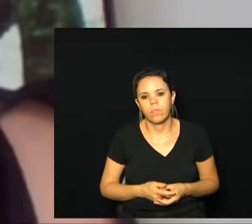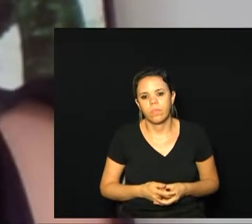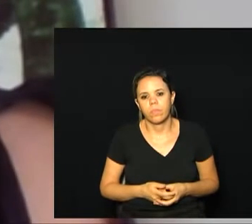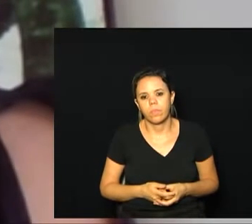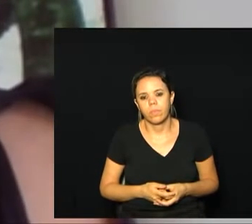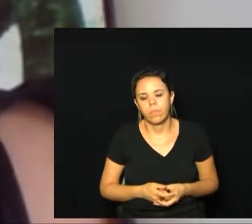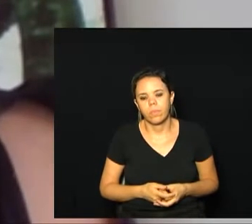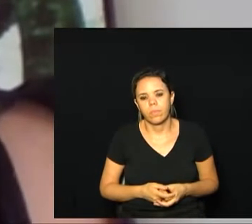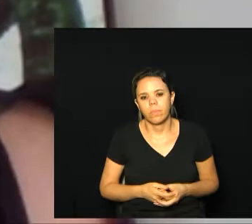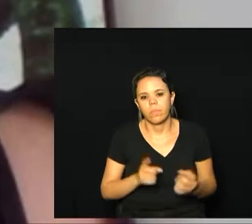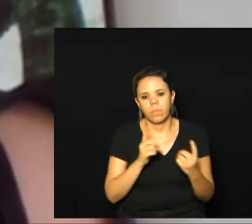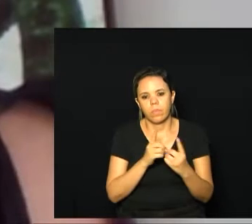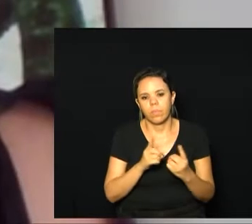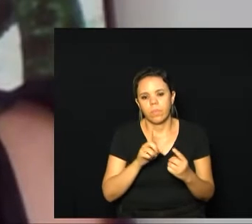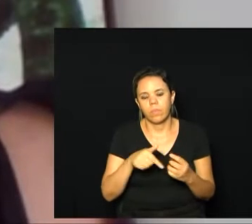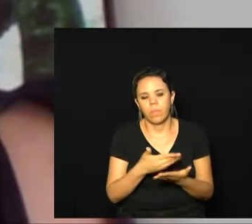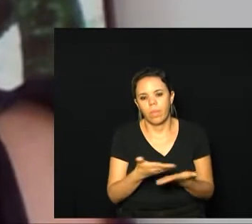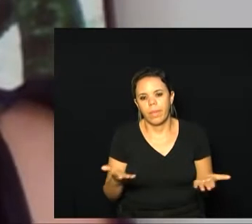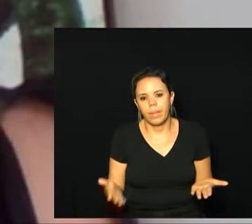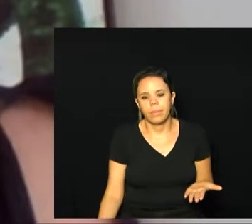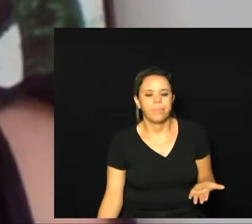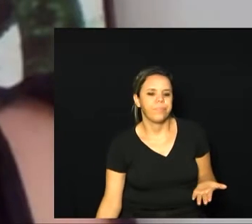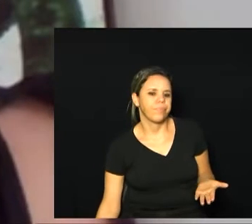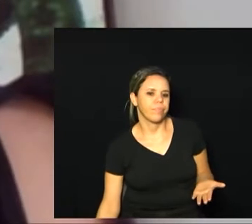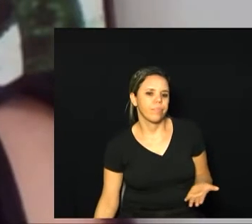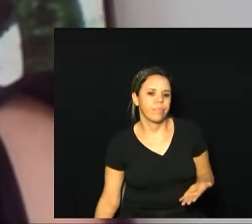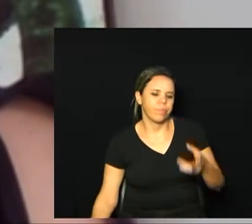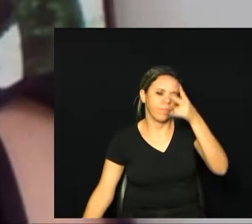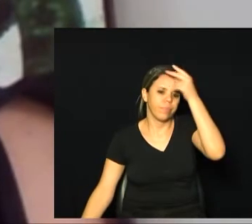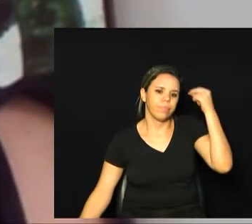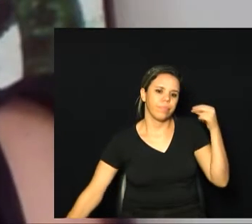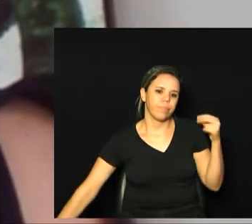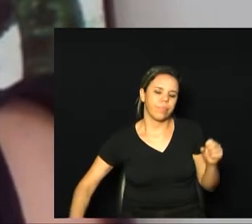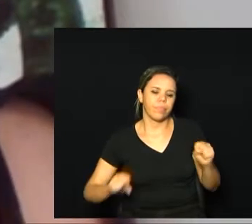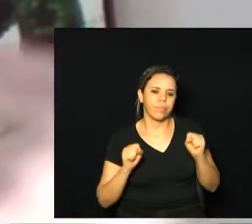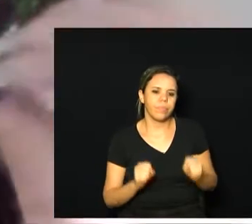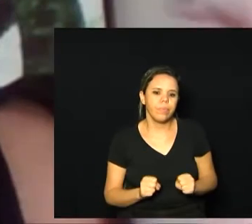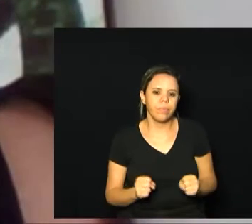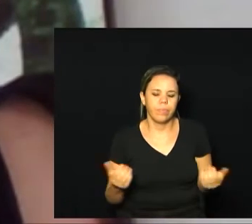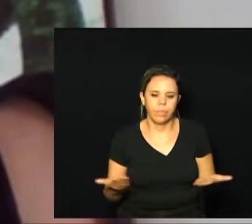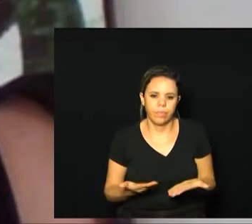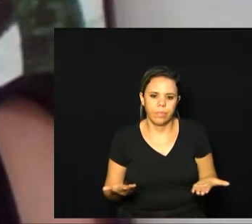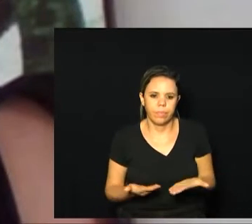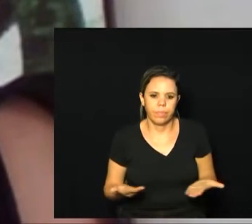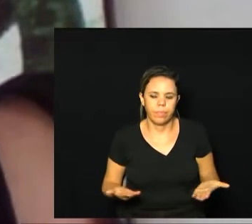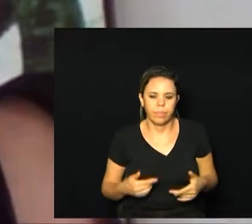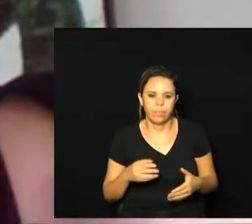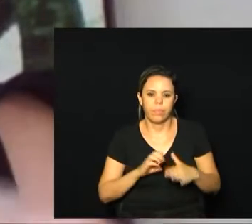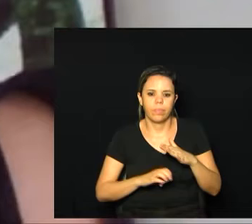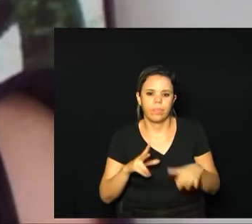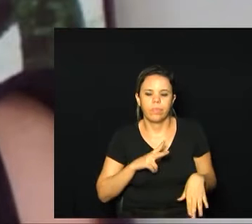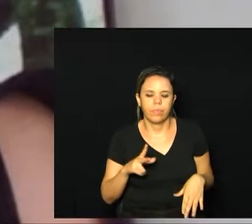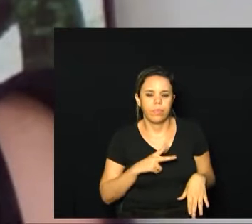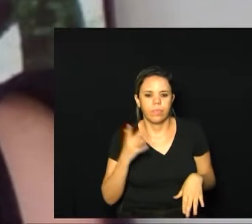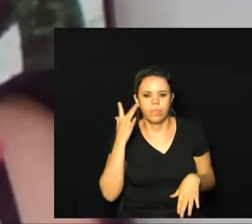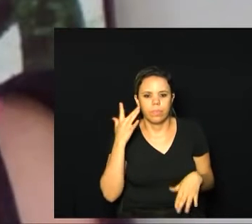do serviço, né, serem serviços daí públicos e que podem ser agora geridos pela iniciativa privada, eu